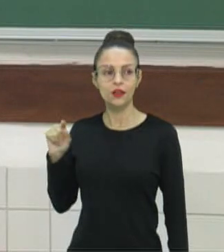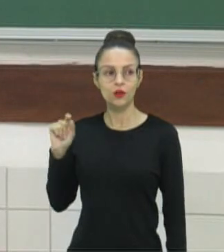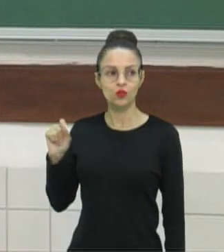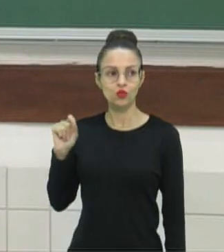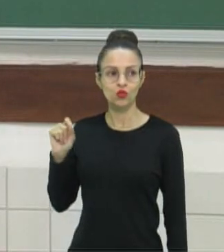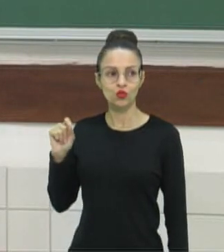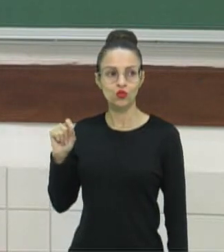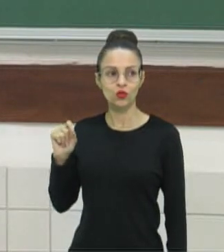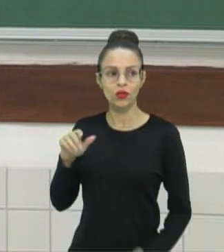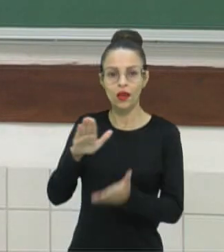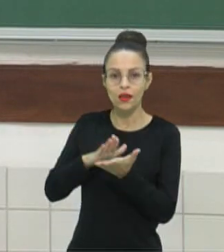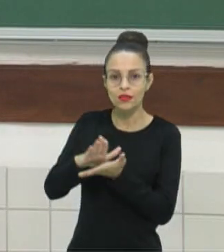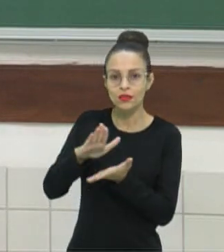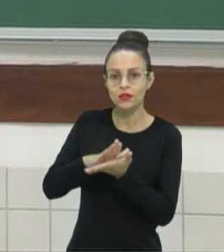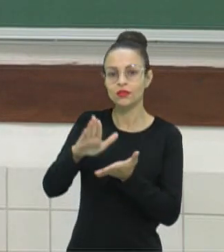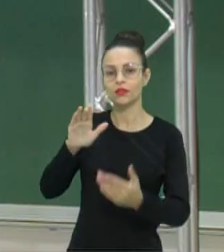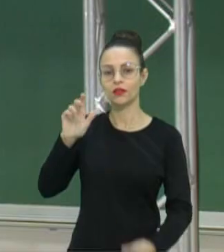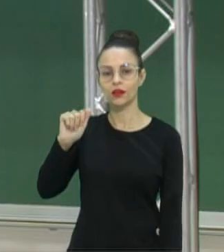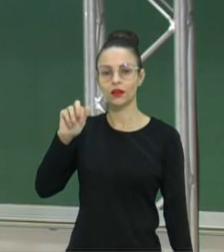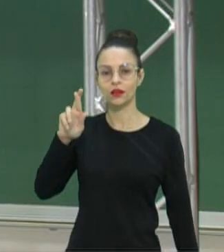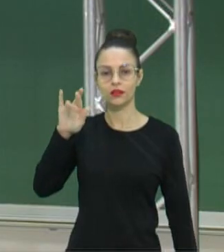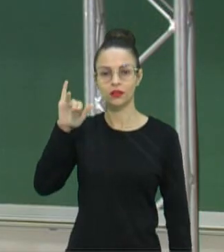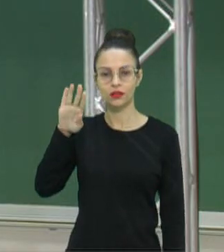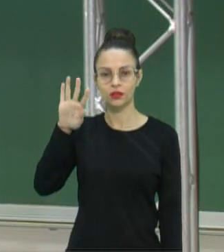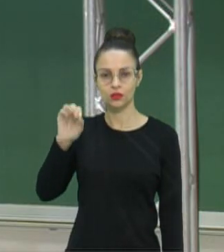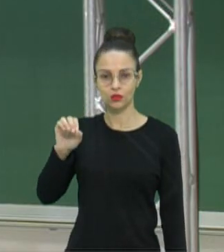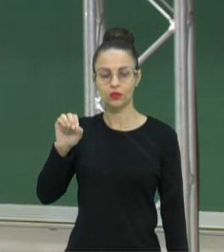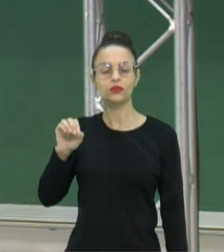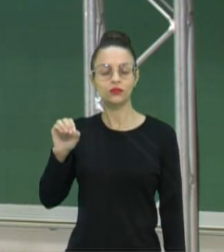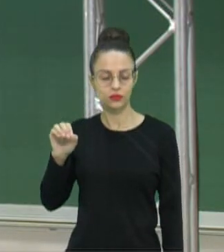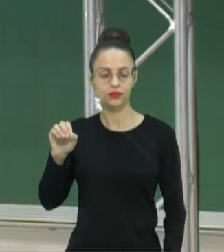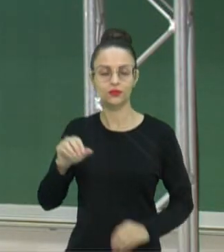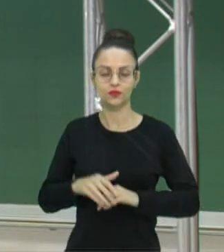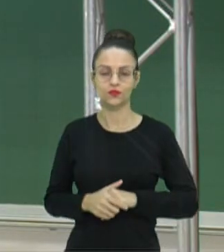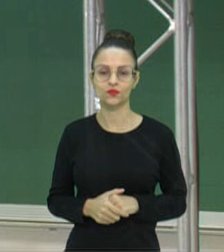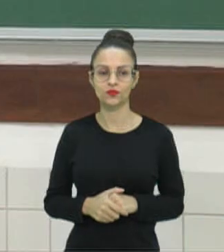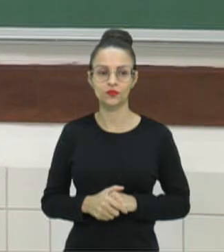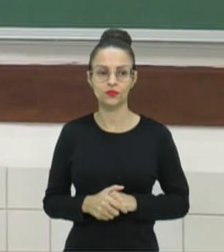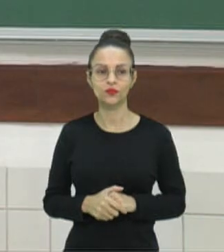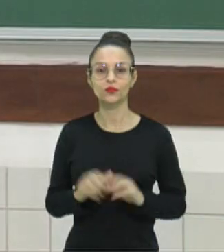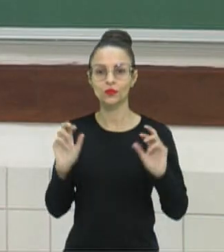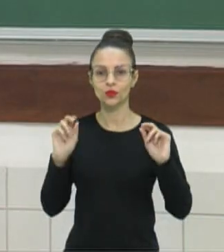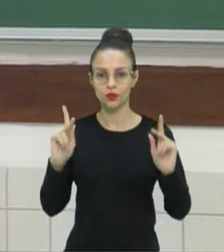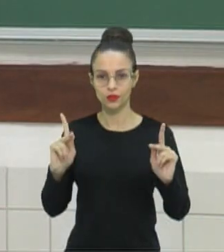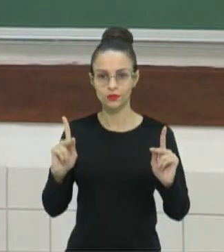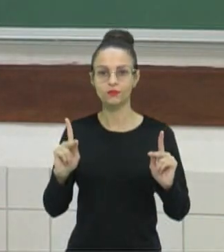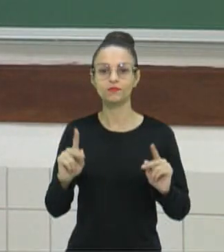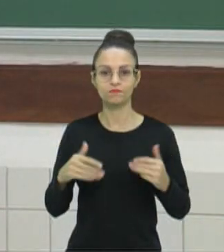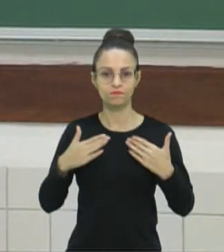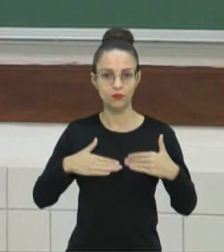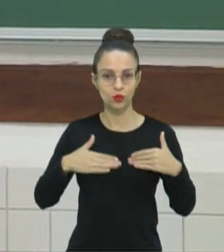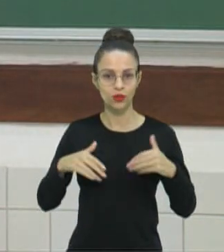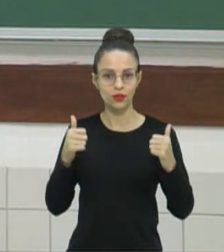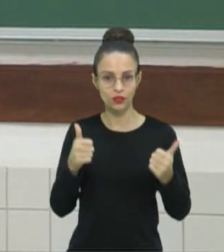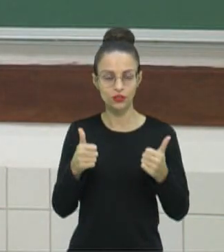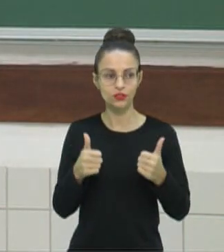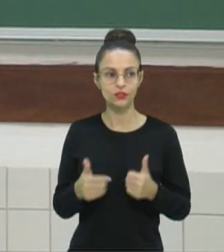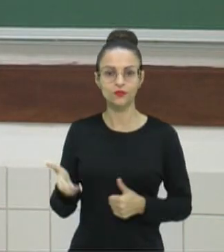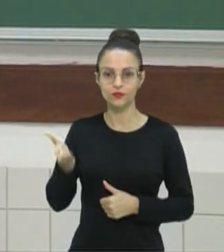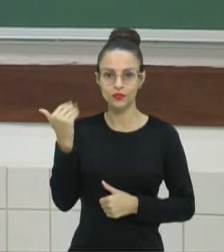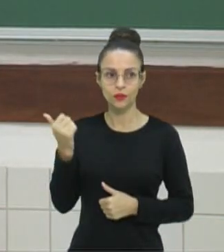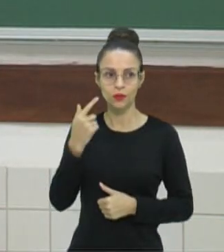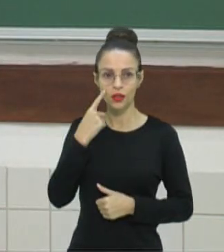de atrito, né? Uma energia está sendo dissipada pela força de atrito. Ok? Tranquilidade? Vamos